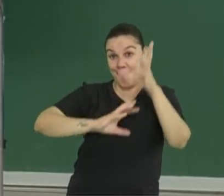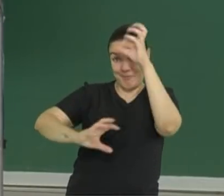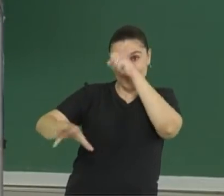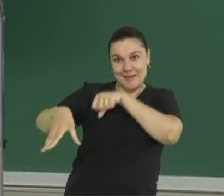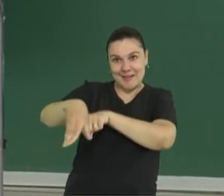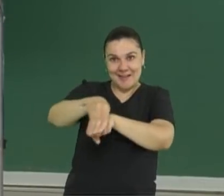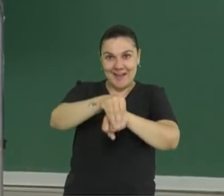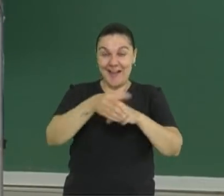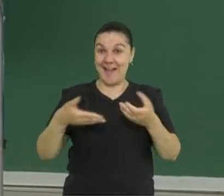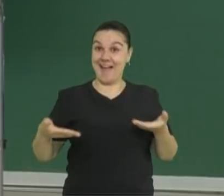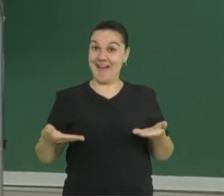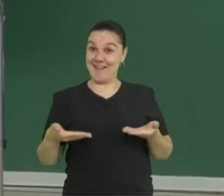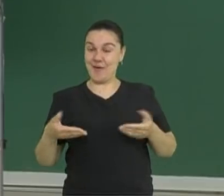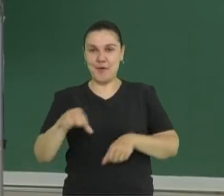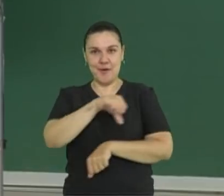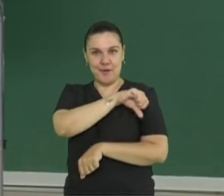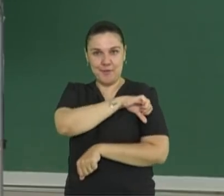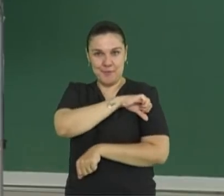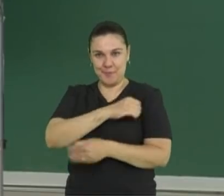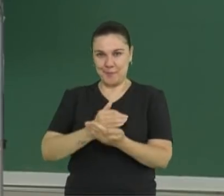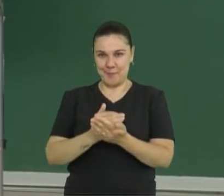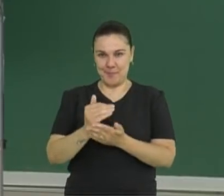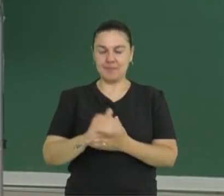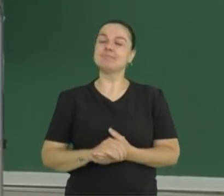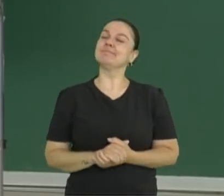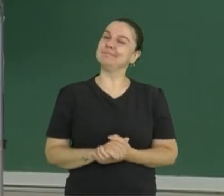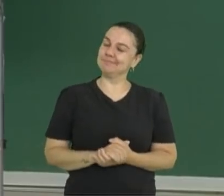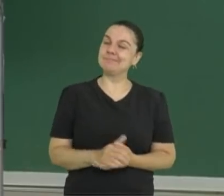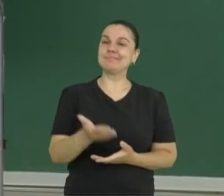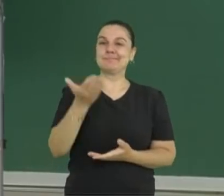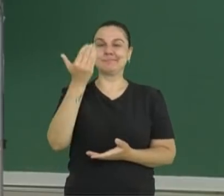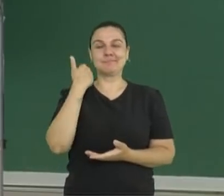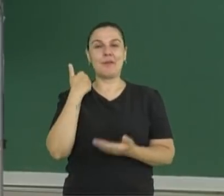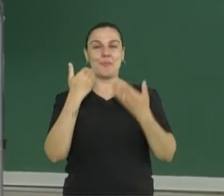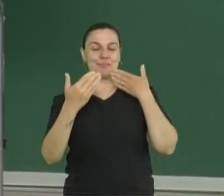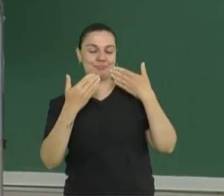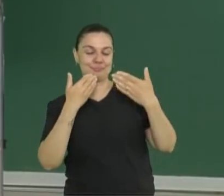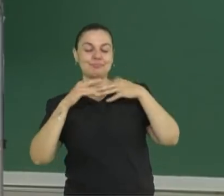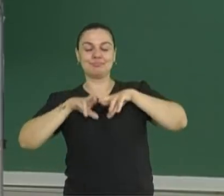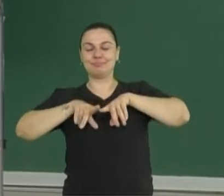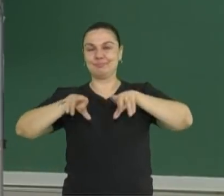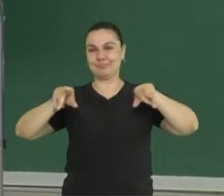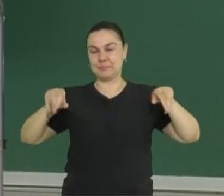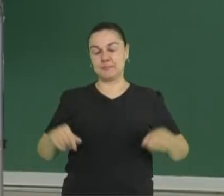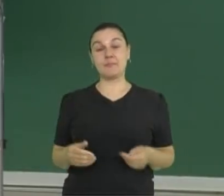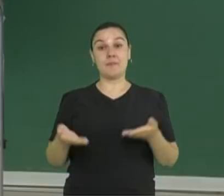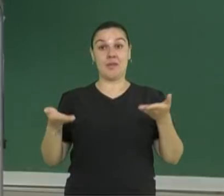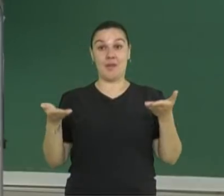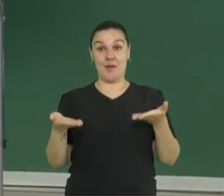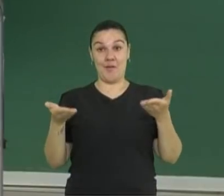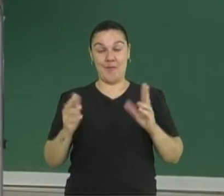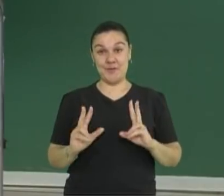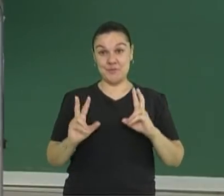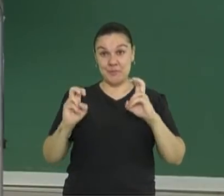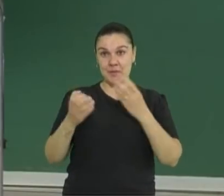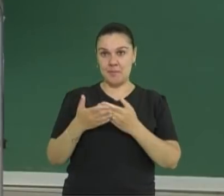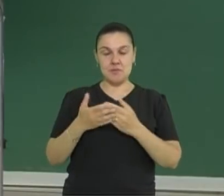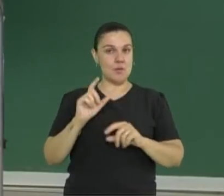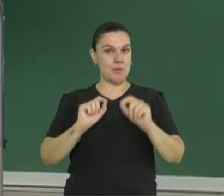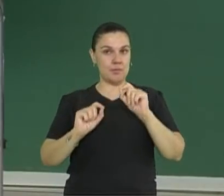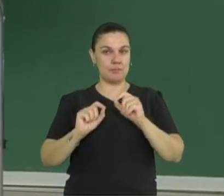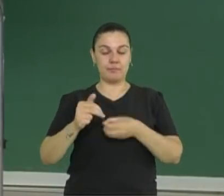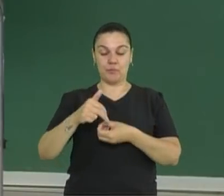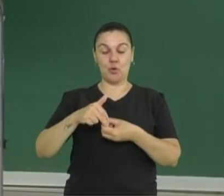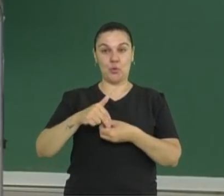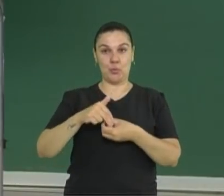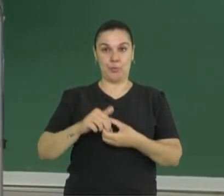novas aprendizagens desse nono ano que se inicia. Então vamos conversar um pouquinho sobre muitas coisas. E hoje o tema da nossa aula é sobre